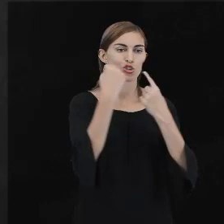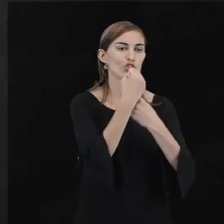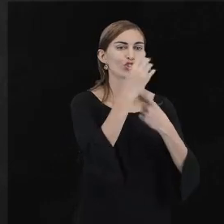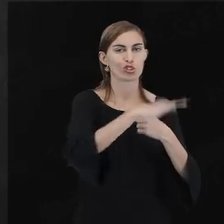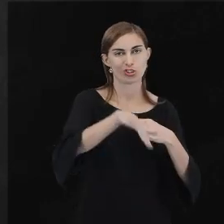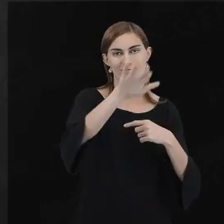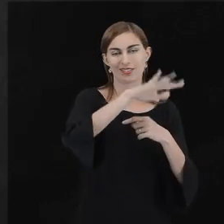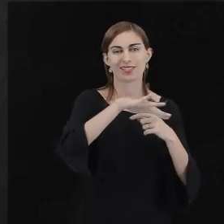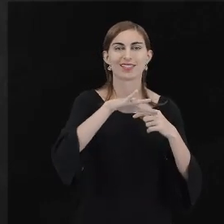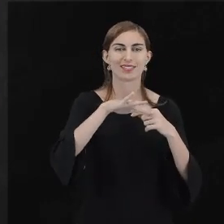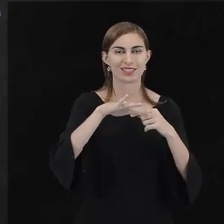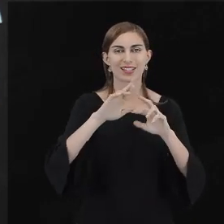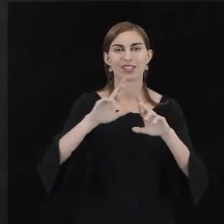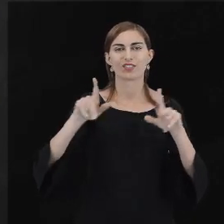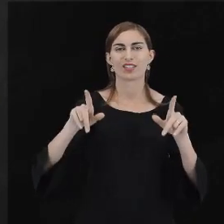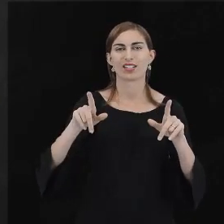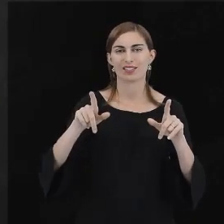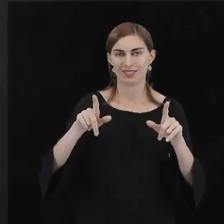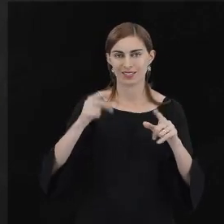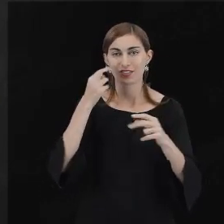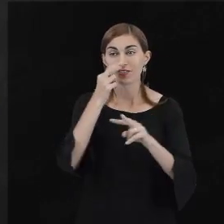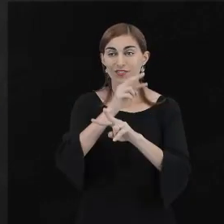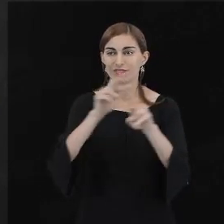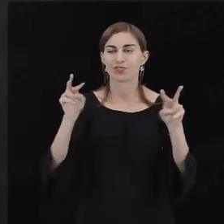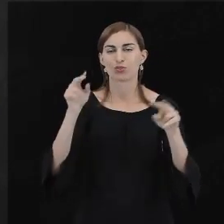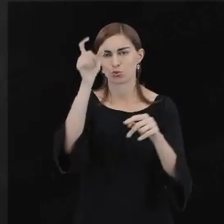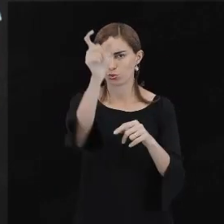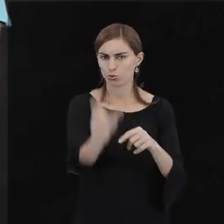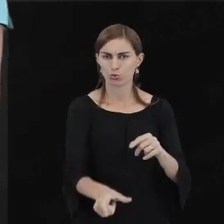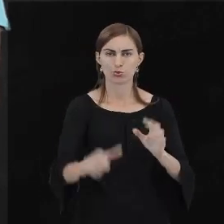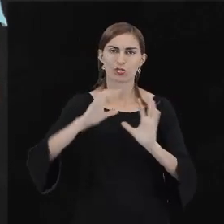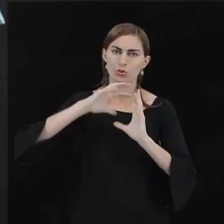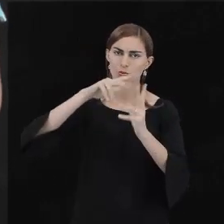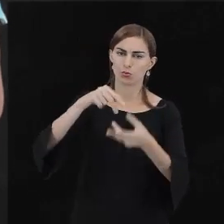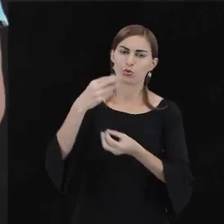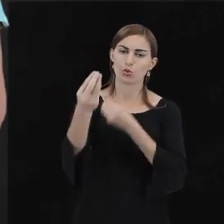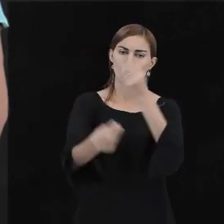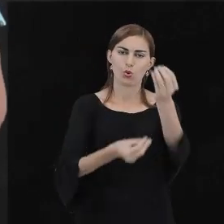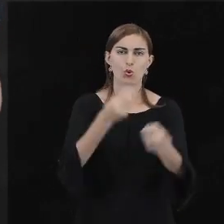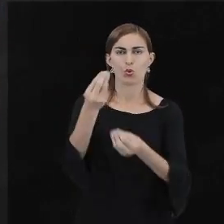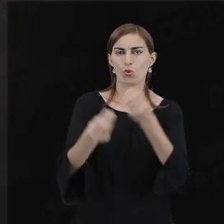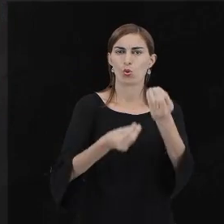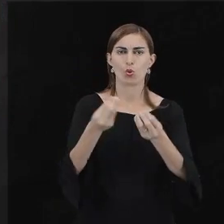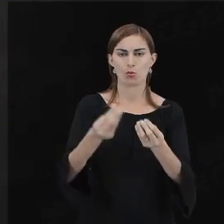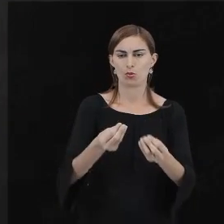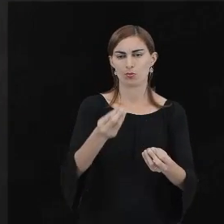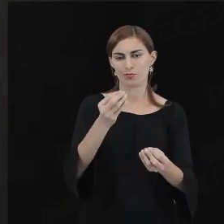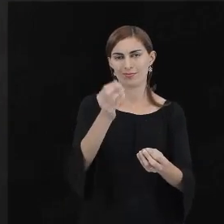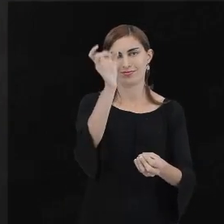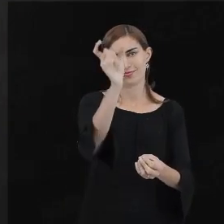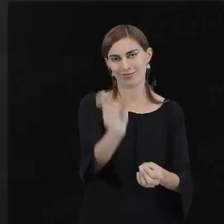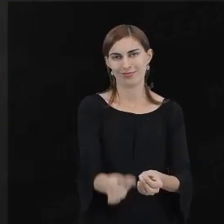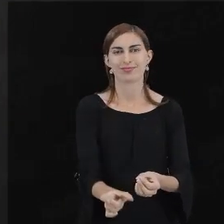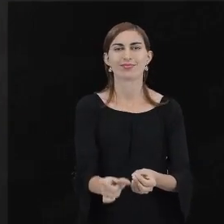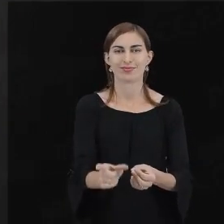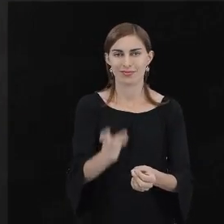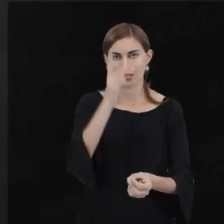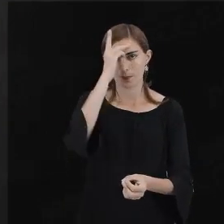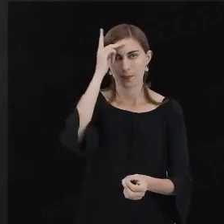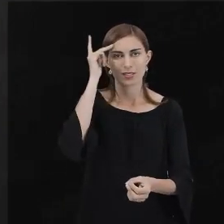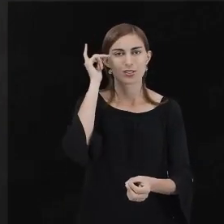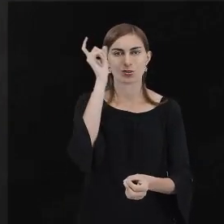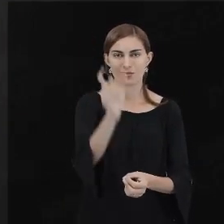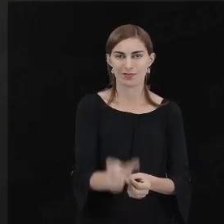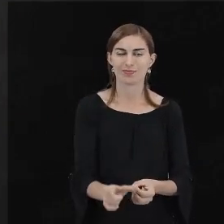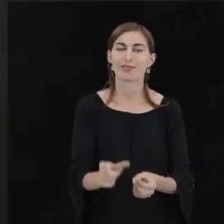hierárquica socialmente, que vai dar a densidade do que a gente vai trabalhar como aprendizagem e como não aprendizagem. Então é